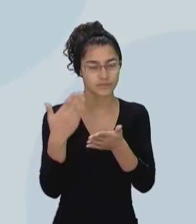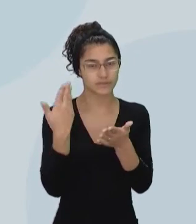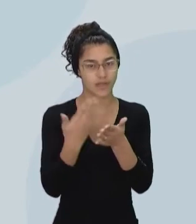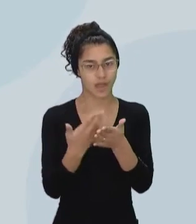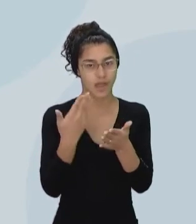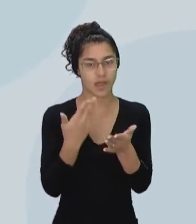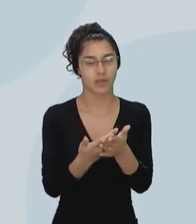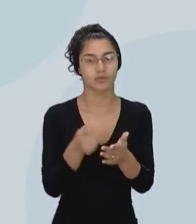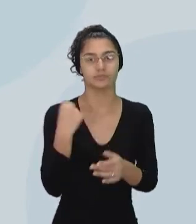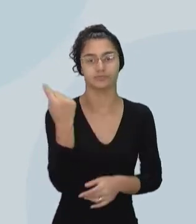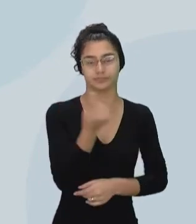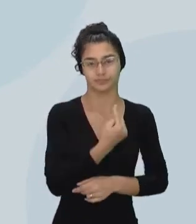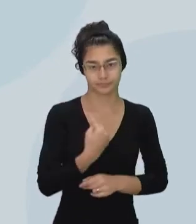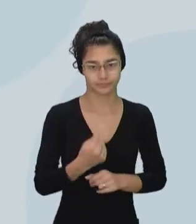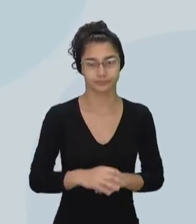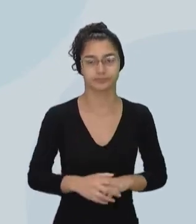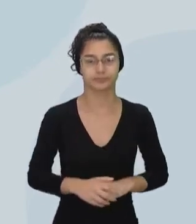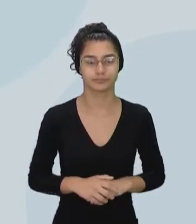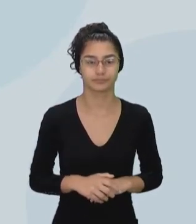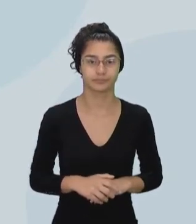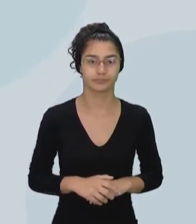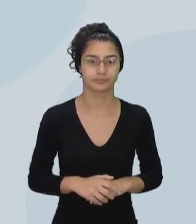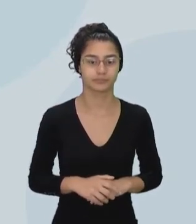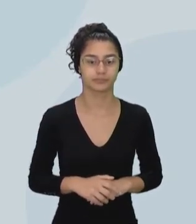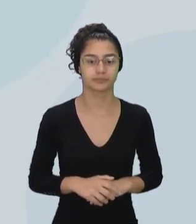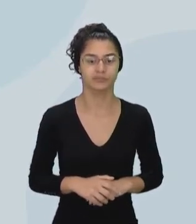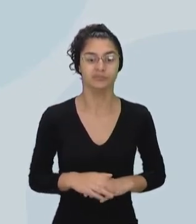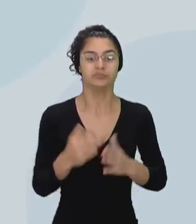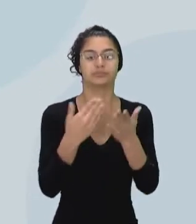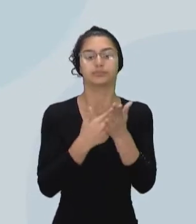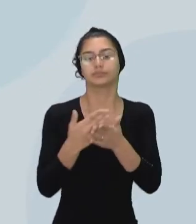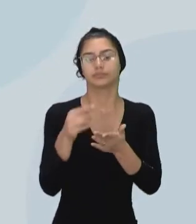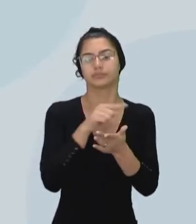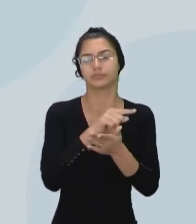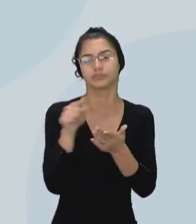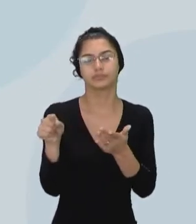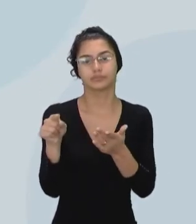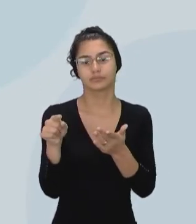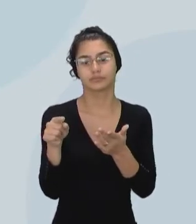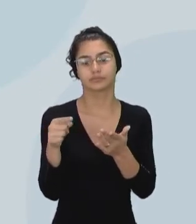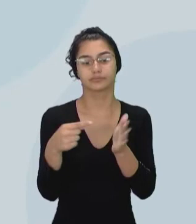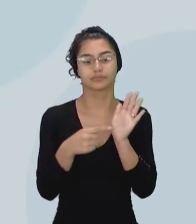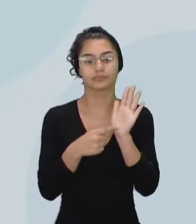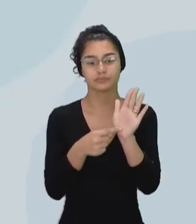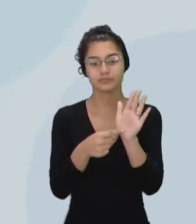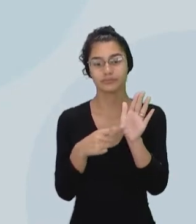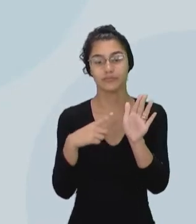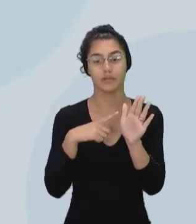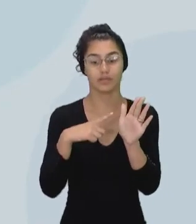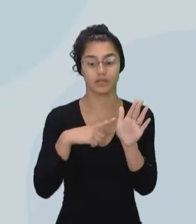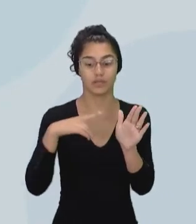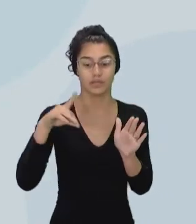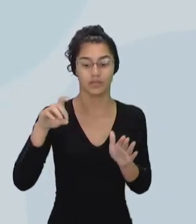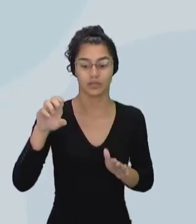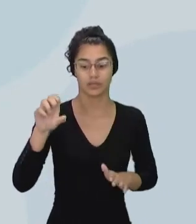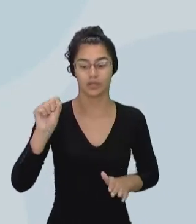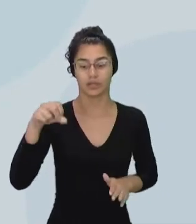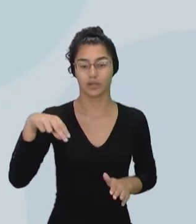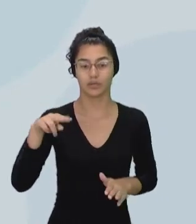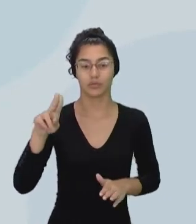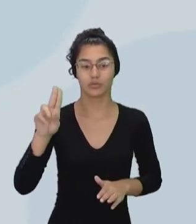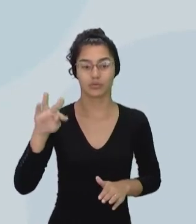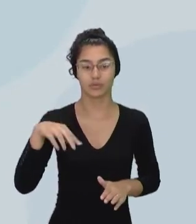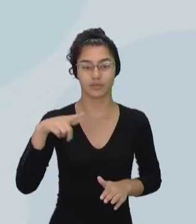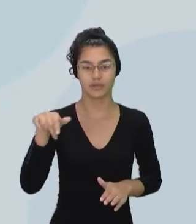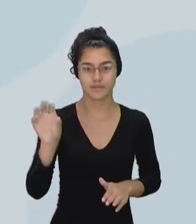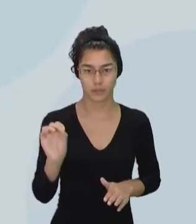então começar a nossa aula de hoje e eu vou começar com vocês justamente abordando aí a questão da